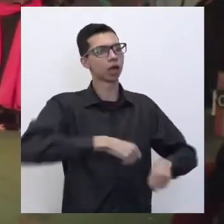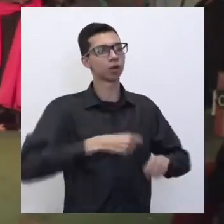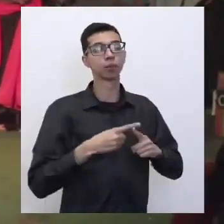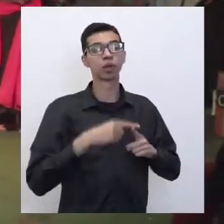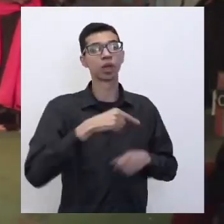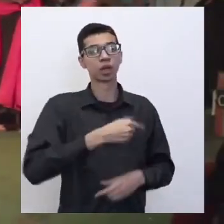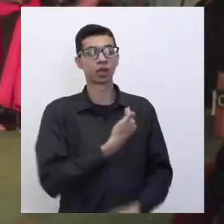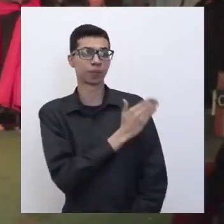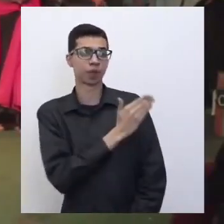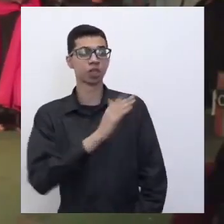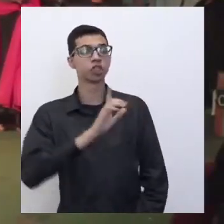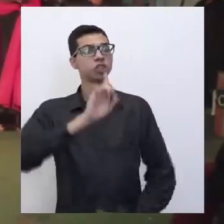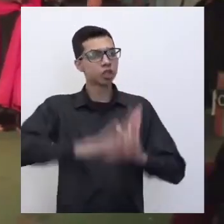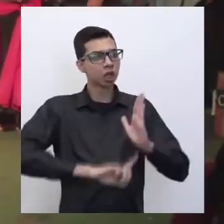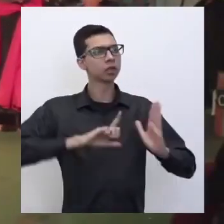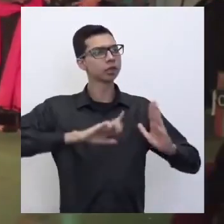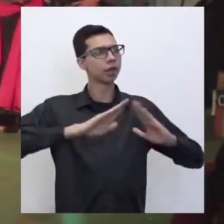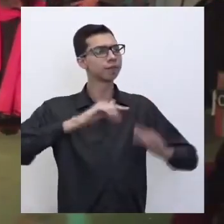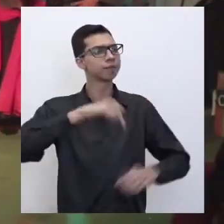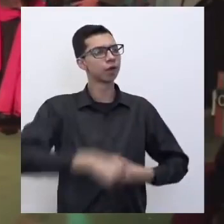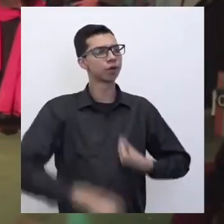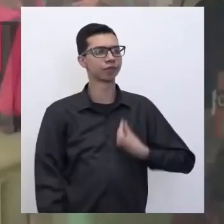direito à moradia.